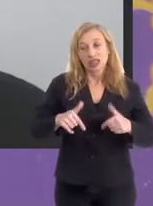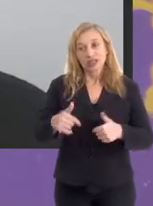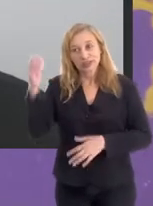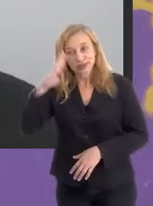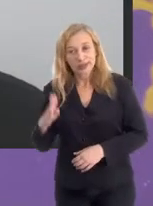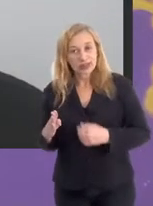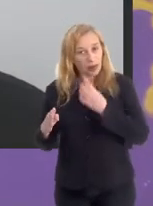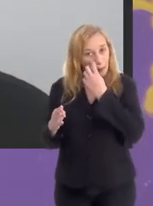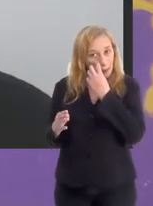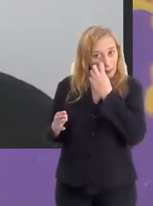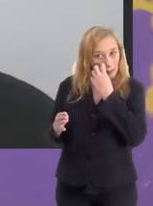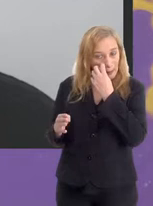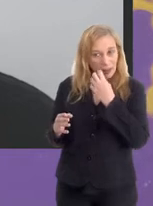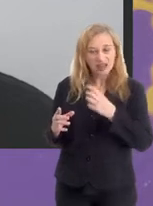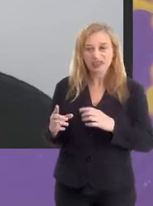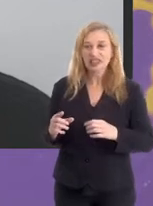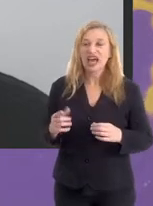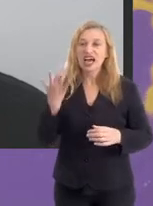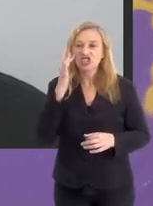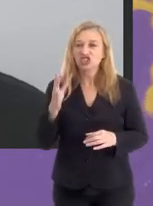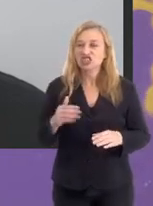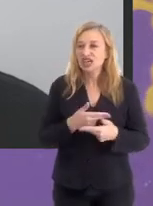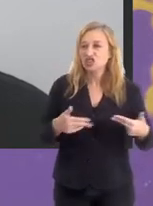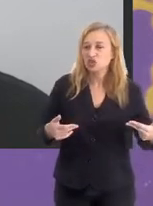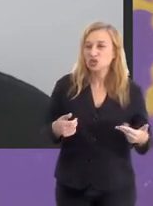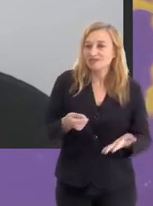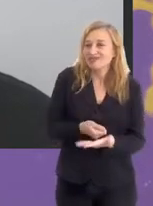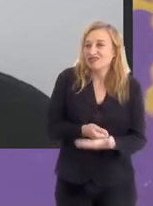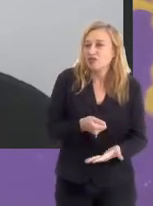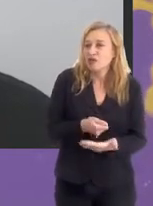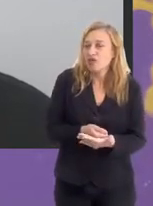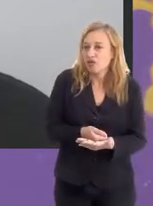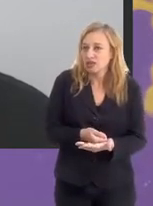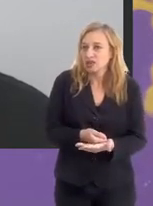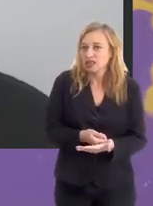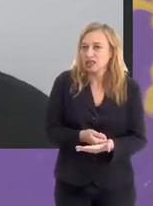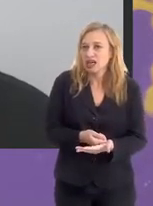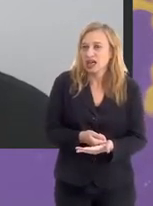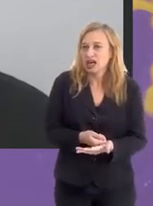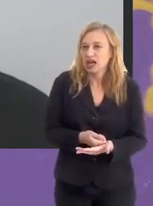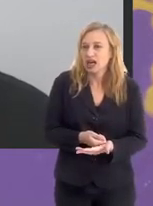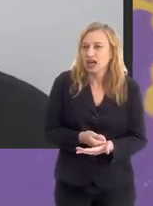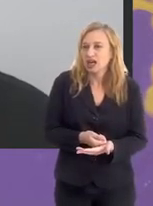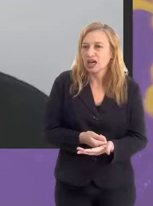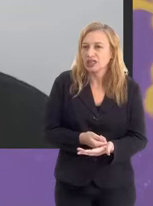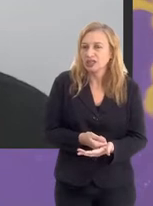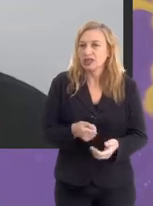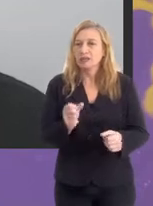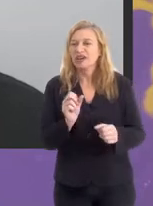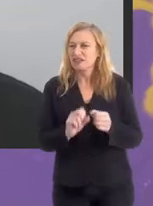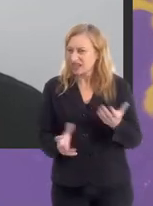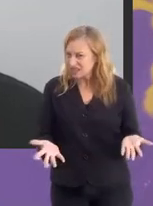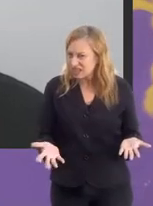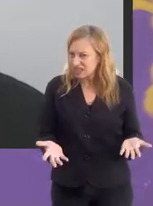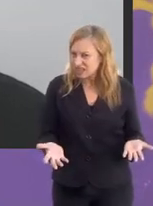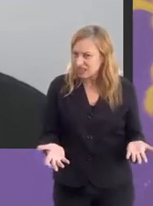natureza brasileira me incomoda essa silicone esse DNA e que as coisas que são forçadas impostas quem sabe